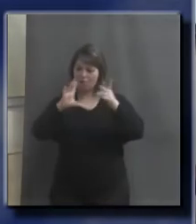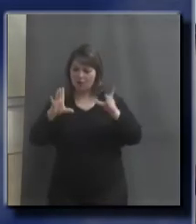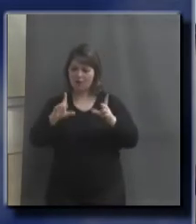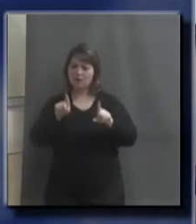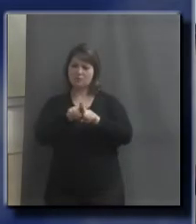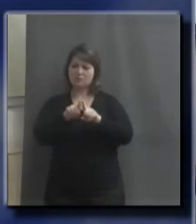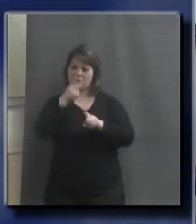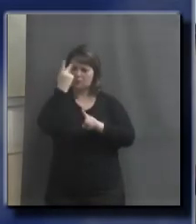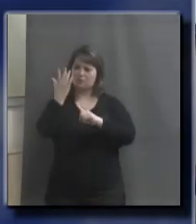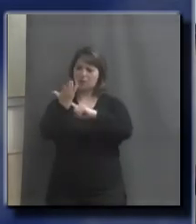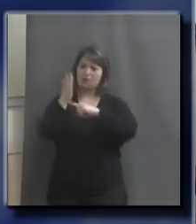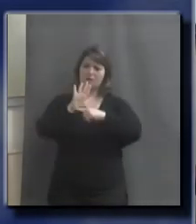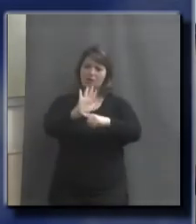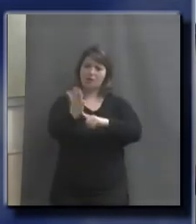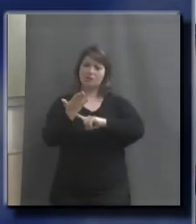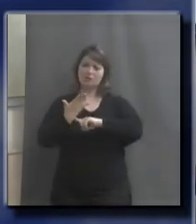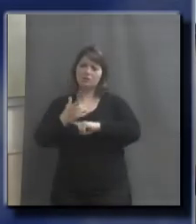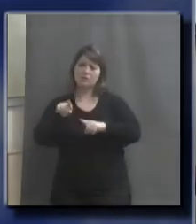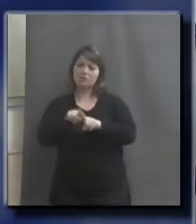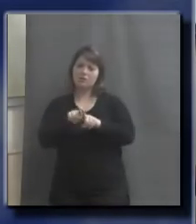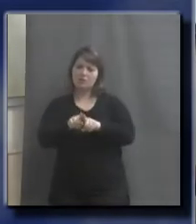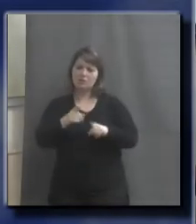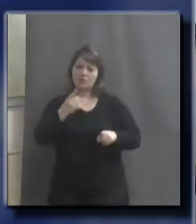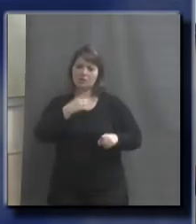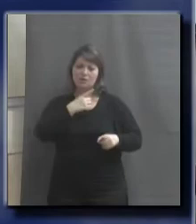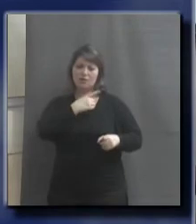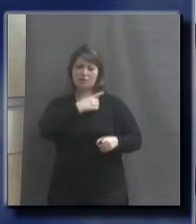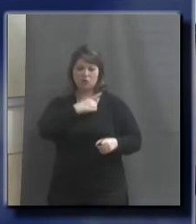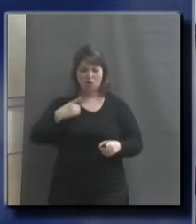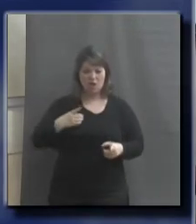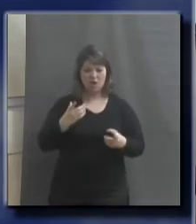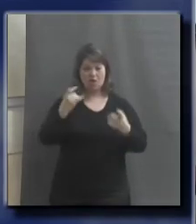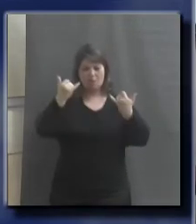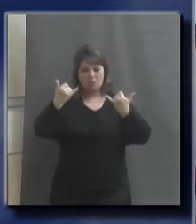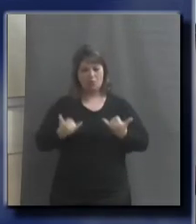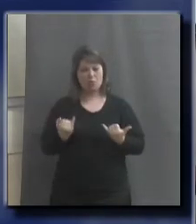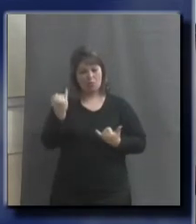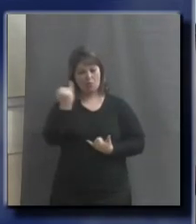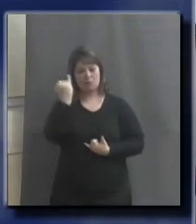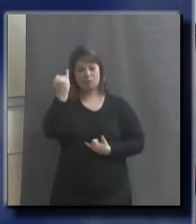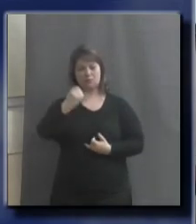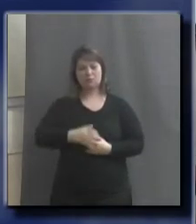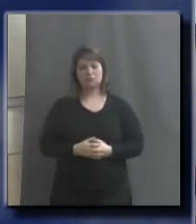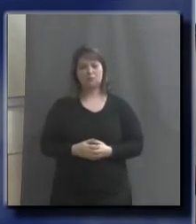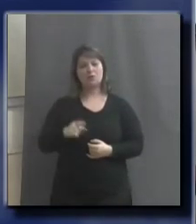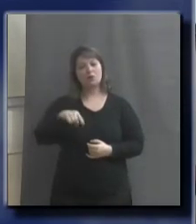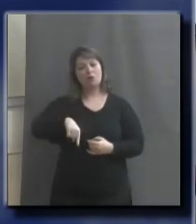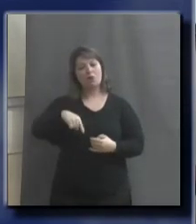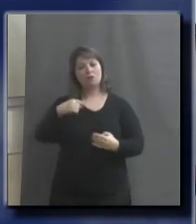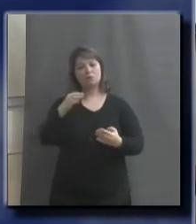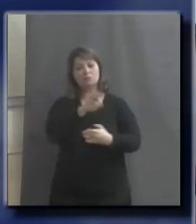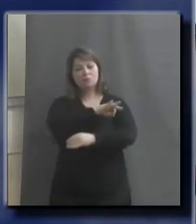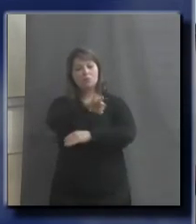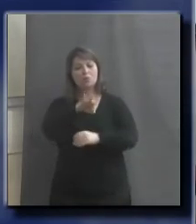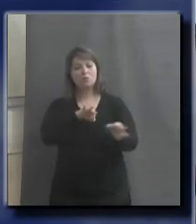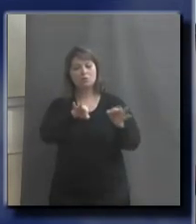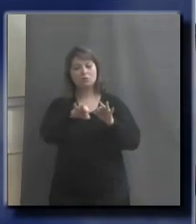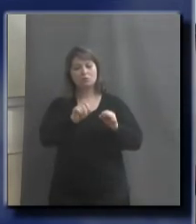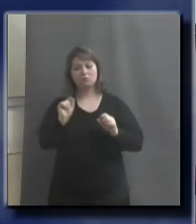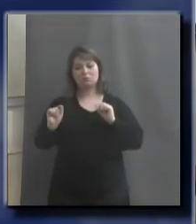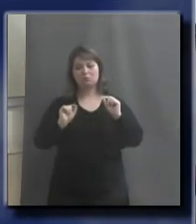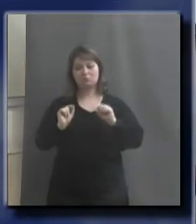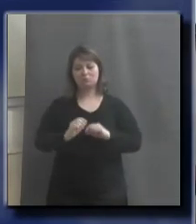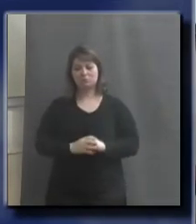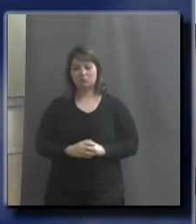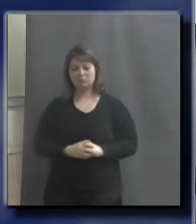vai congregar os diferentes interesses, as diferentes necessidades da formação. Então, qual é o nosso projeto de psicologia